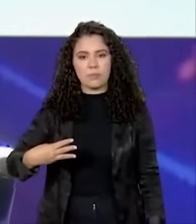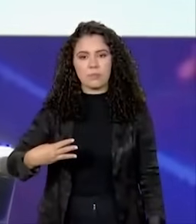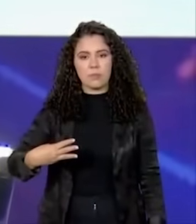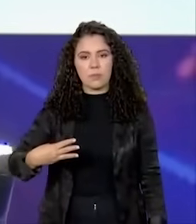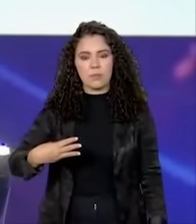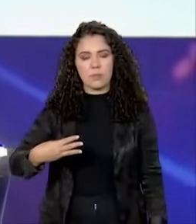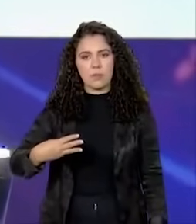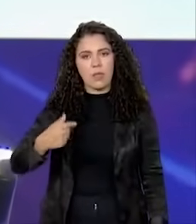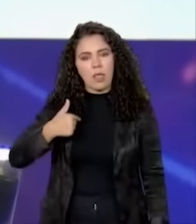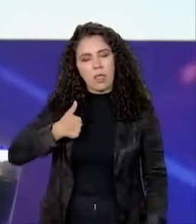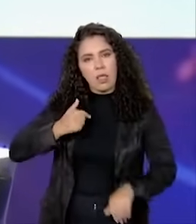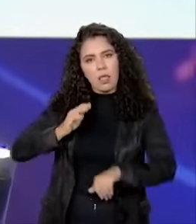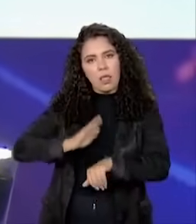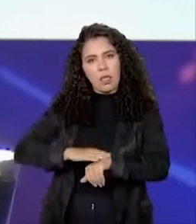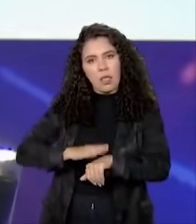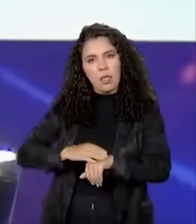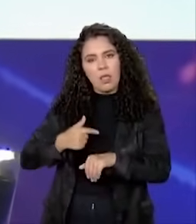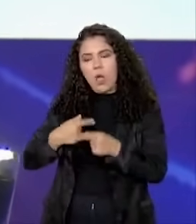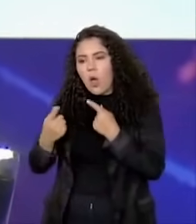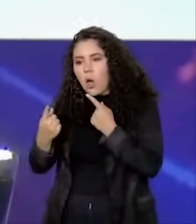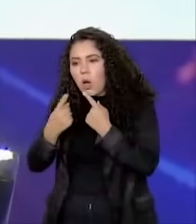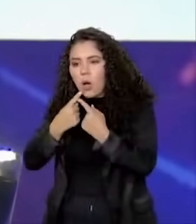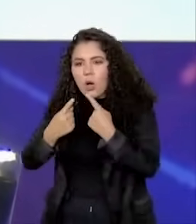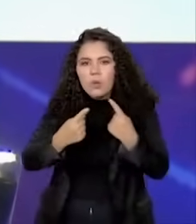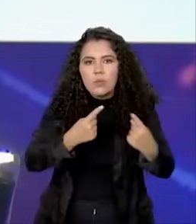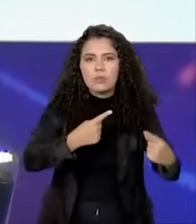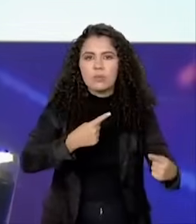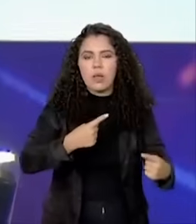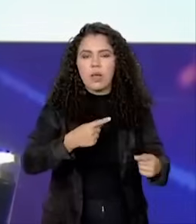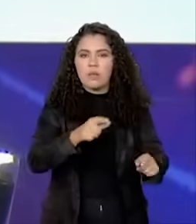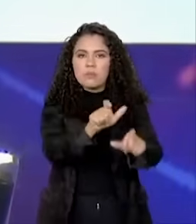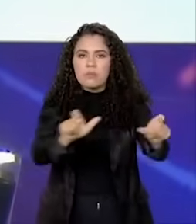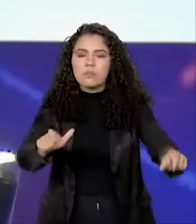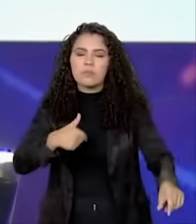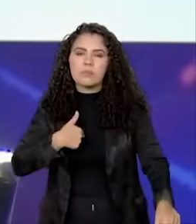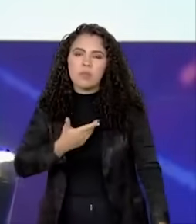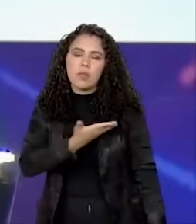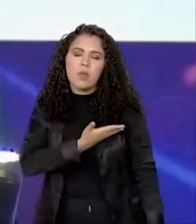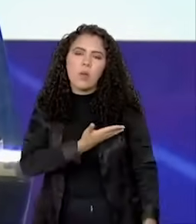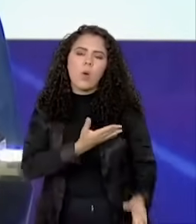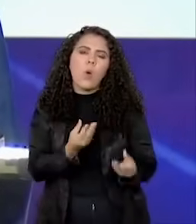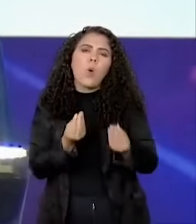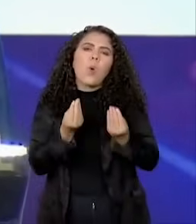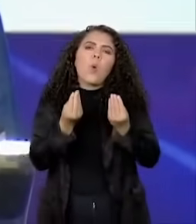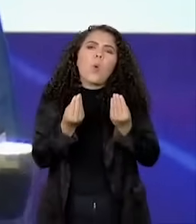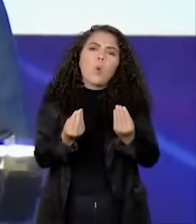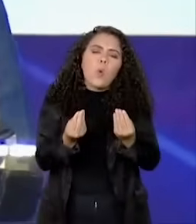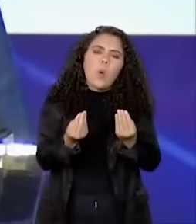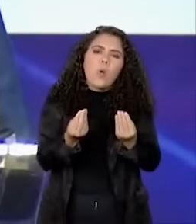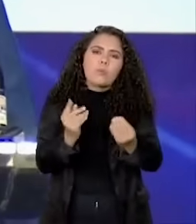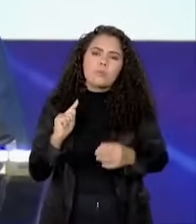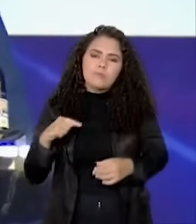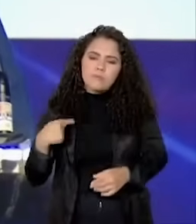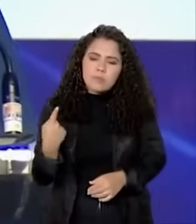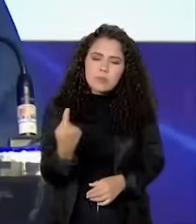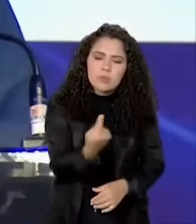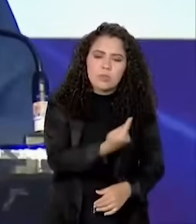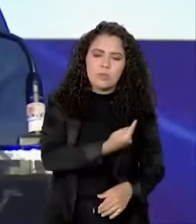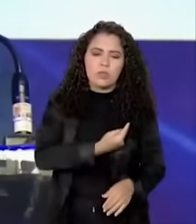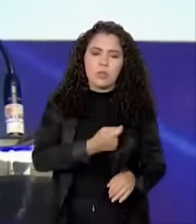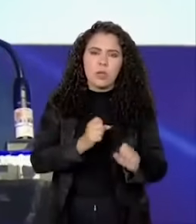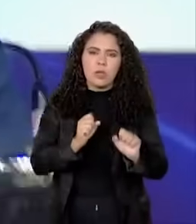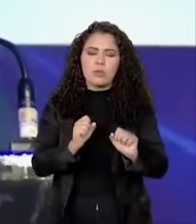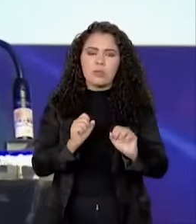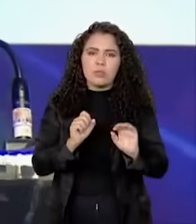eu conversava com os meus companheiros como é que a gente iria fazer